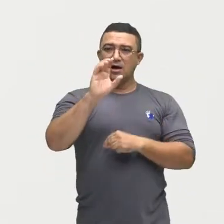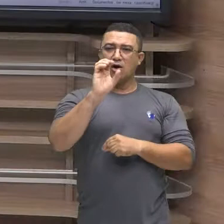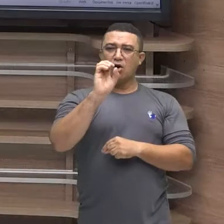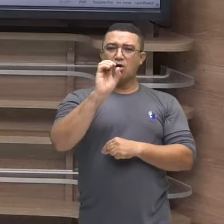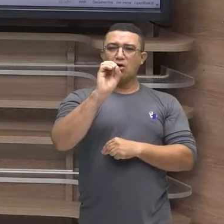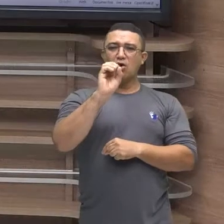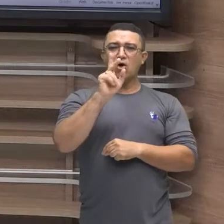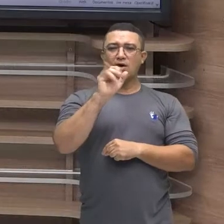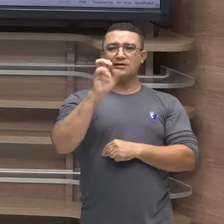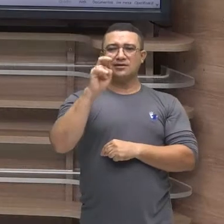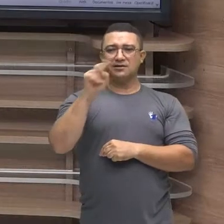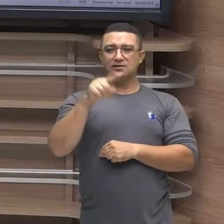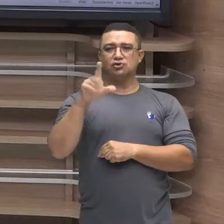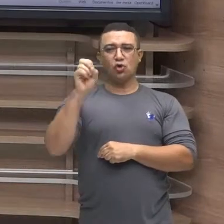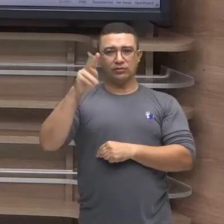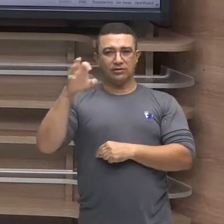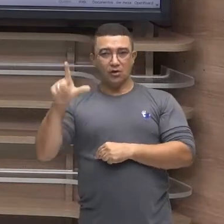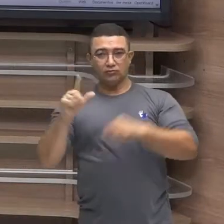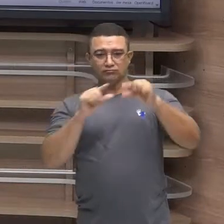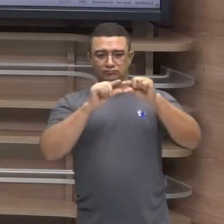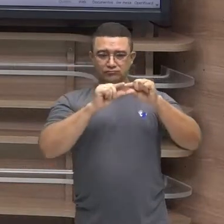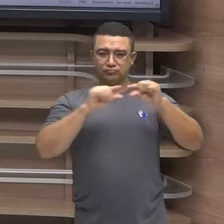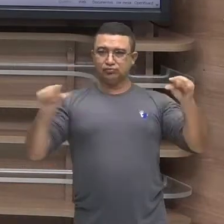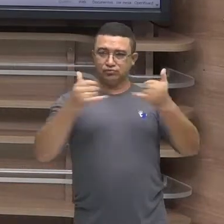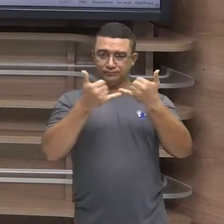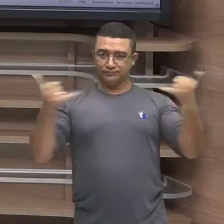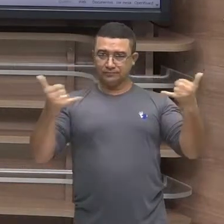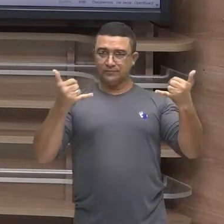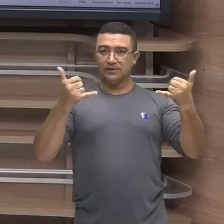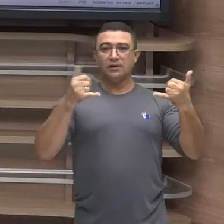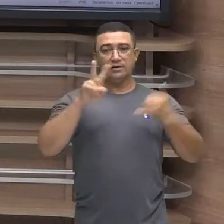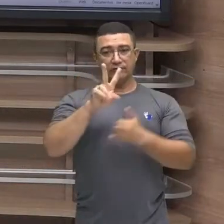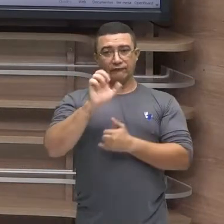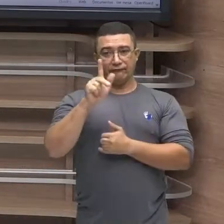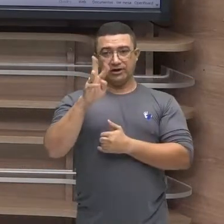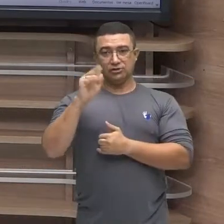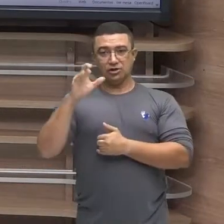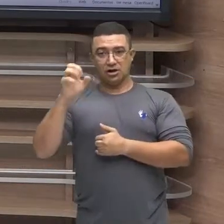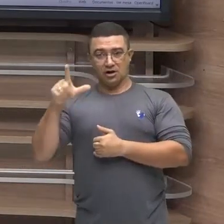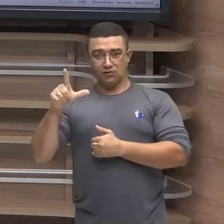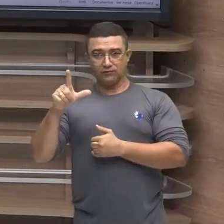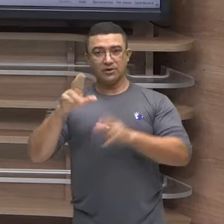vertical no globo terrestre. Aí a gente tem um único meridiano, diferentemente dos